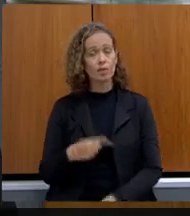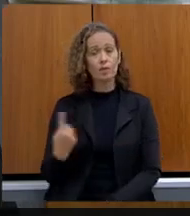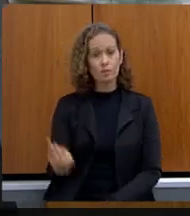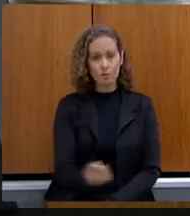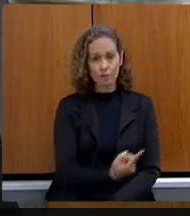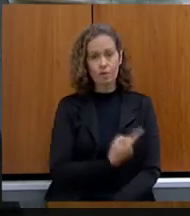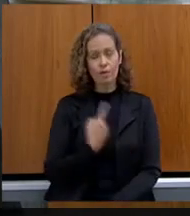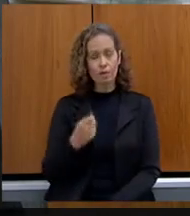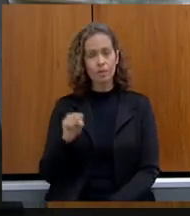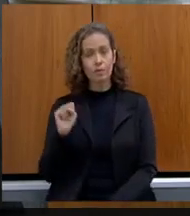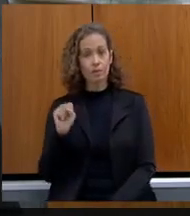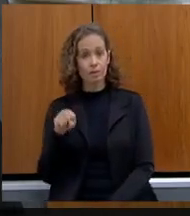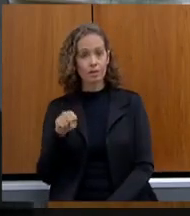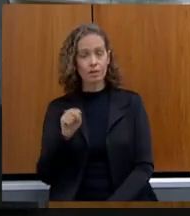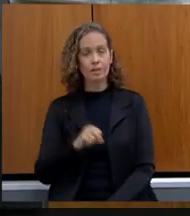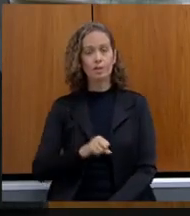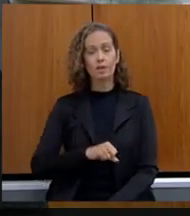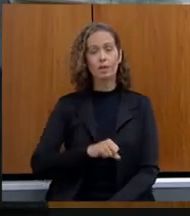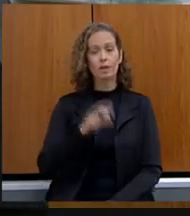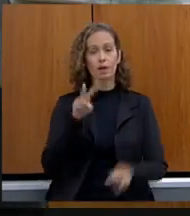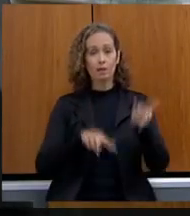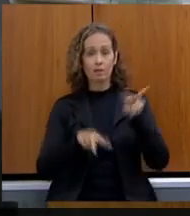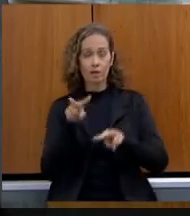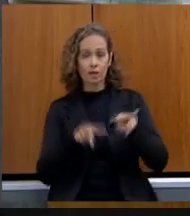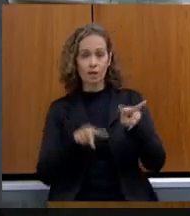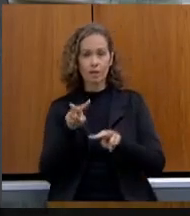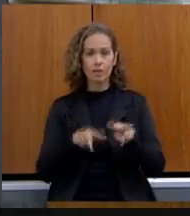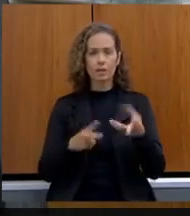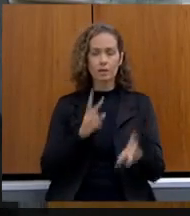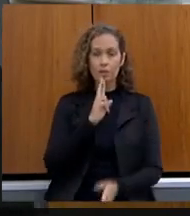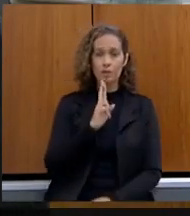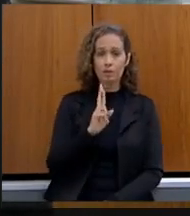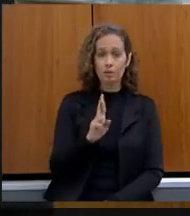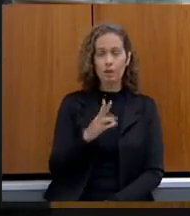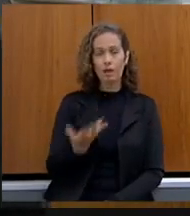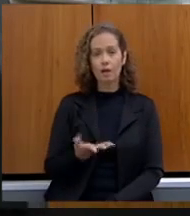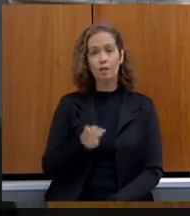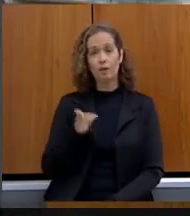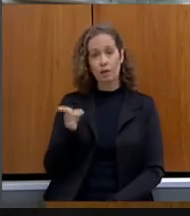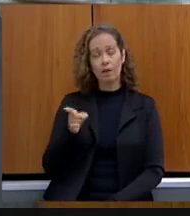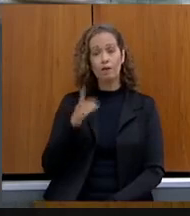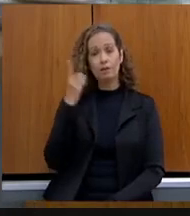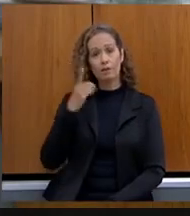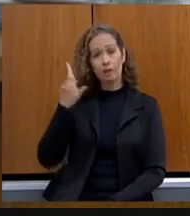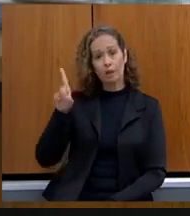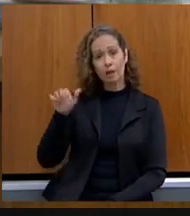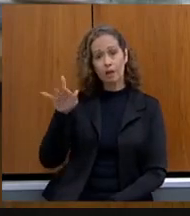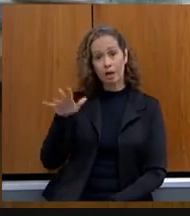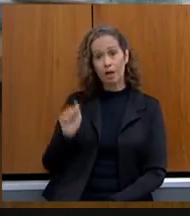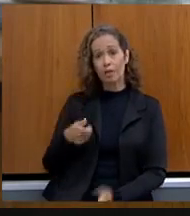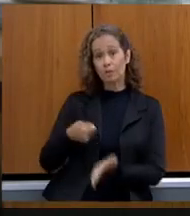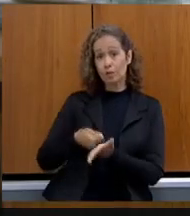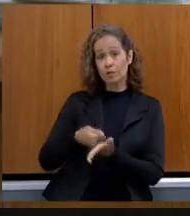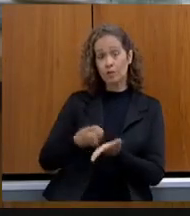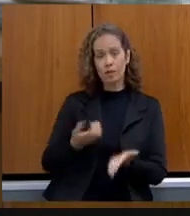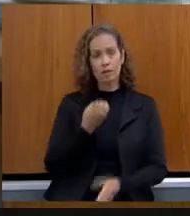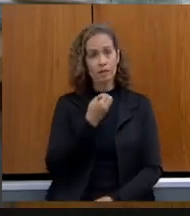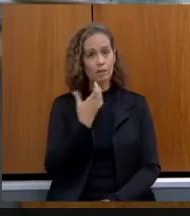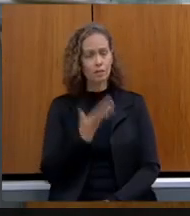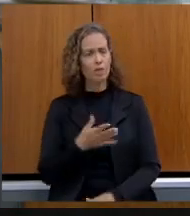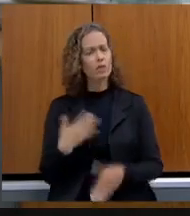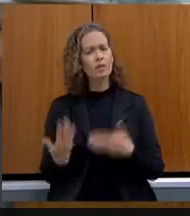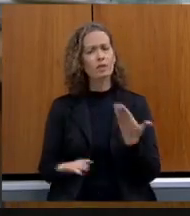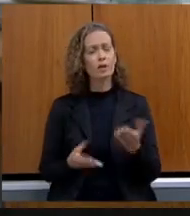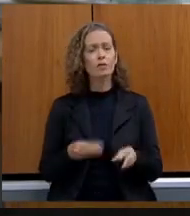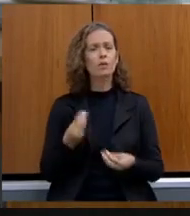o cruzamento Deputado em relação à avaliação diagnóstica a deputada Laura vai me cobrar ela ela cobra esse tipo de coisa e a muito bom Como é